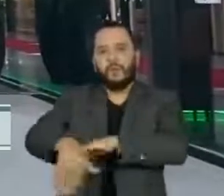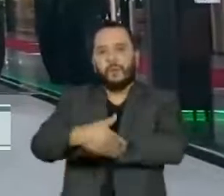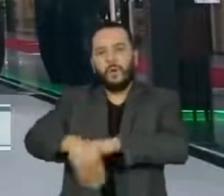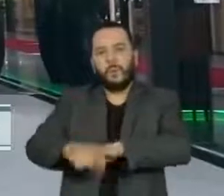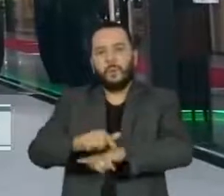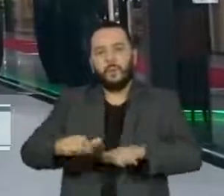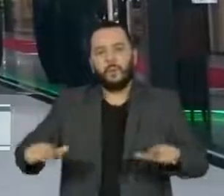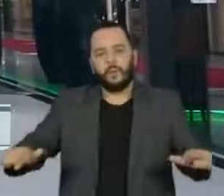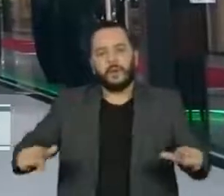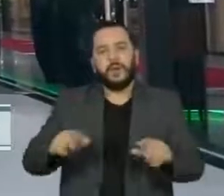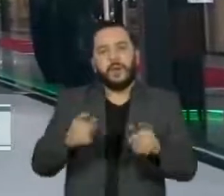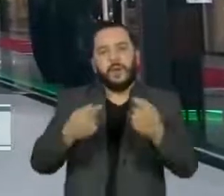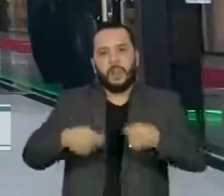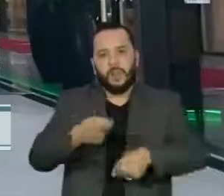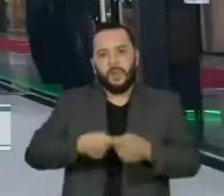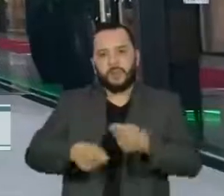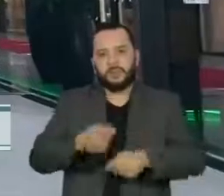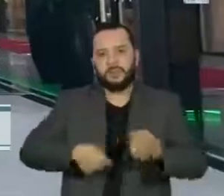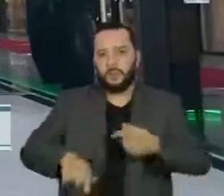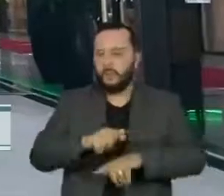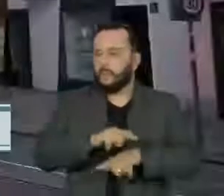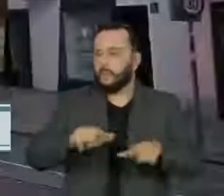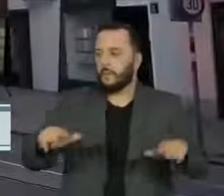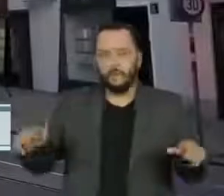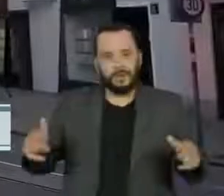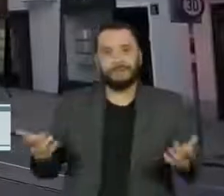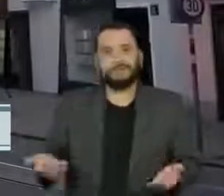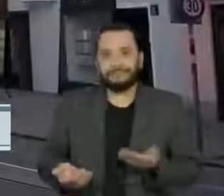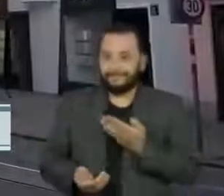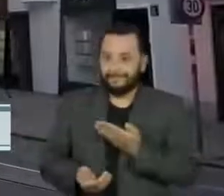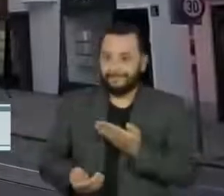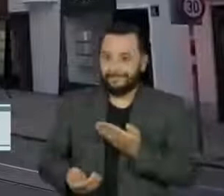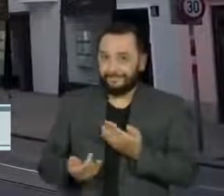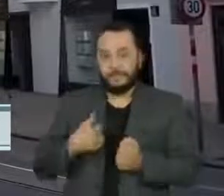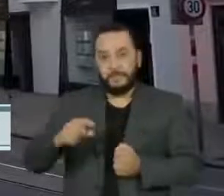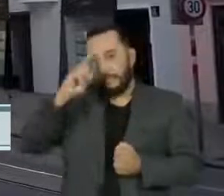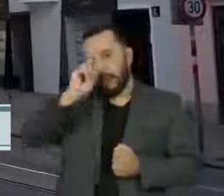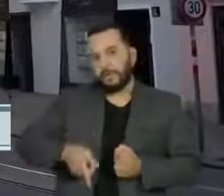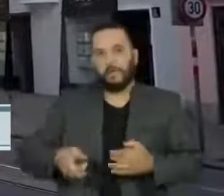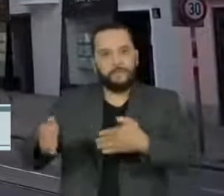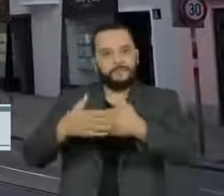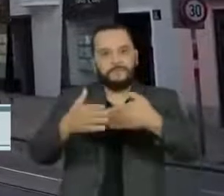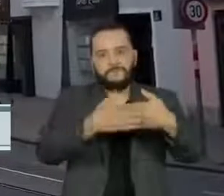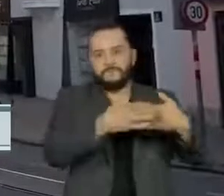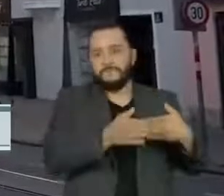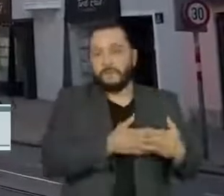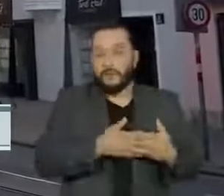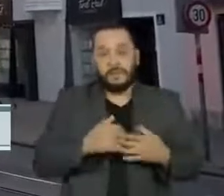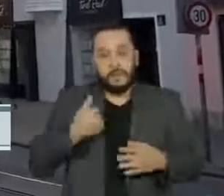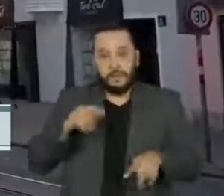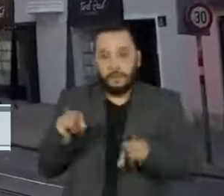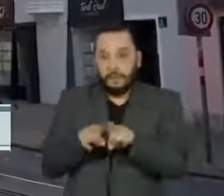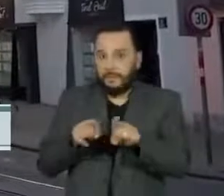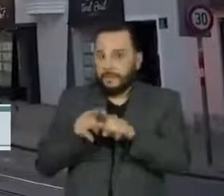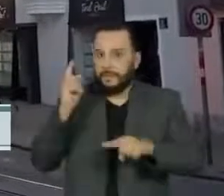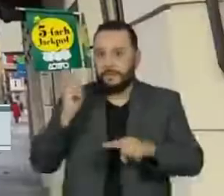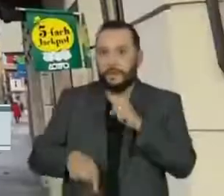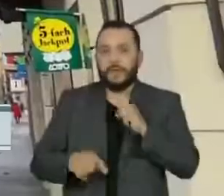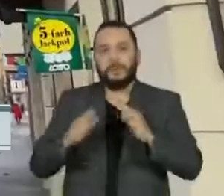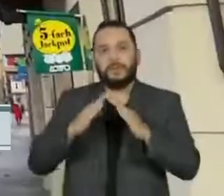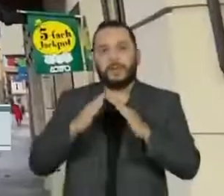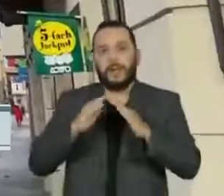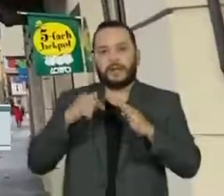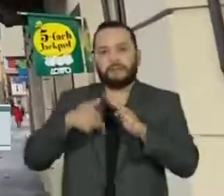região montanhosa de Tirol estão vazias. O toque de recolher proíbe os austríacos de deixar as